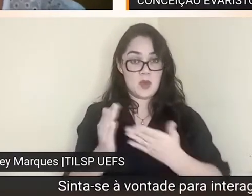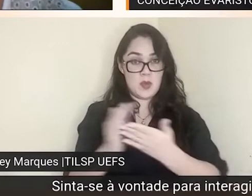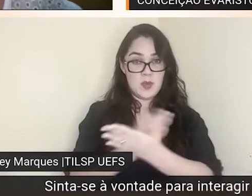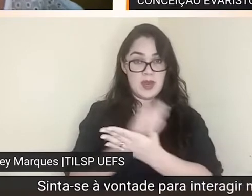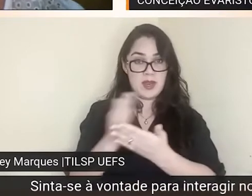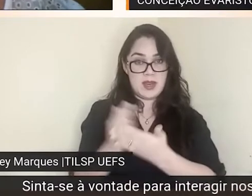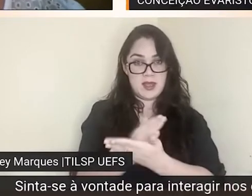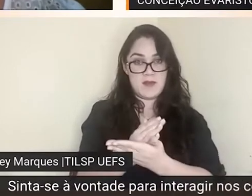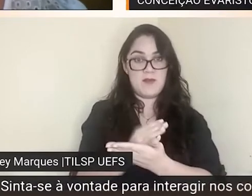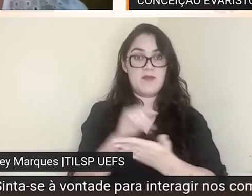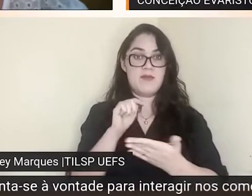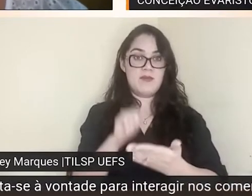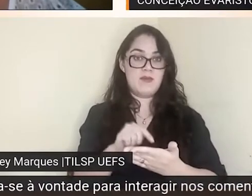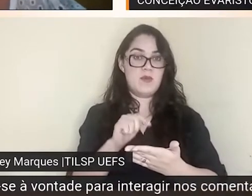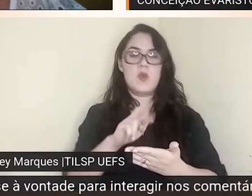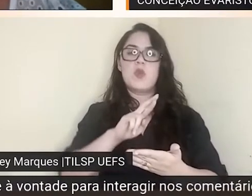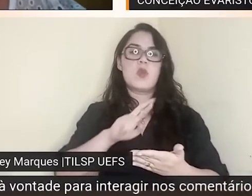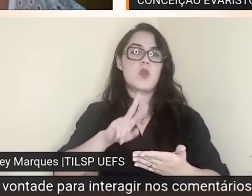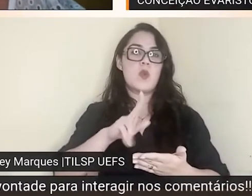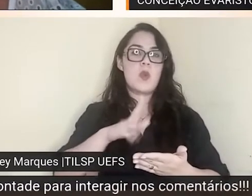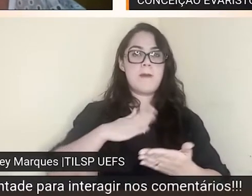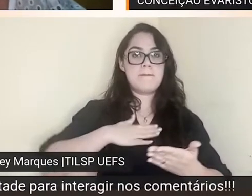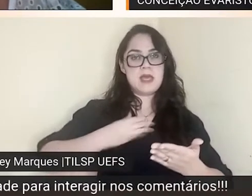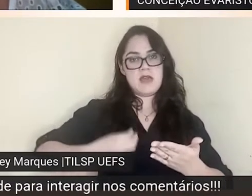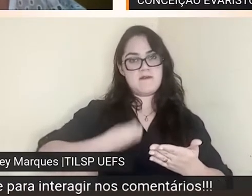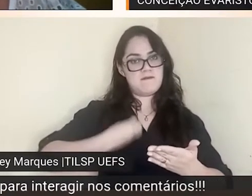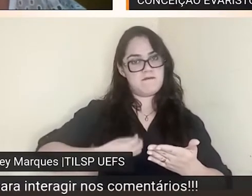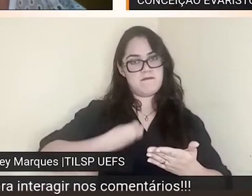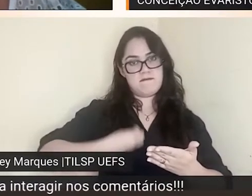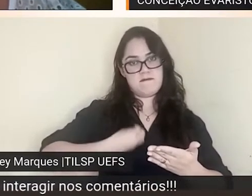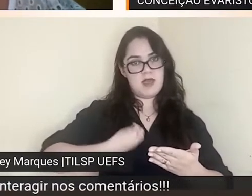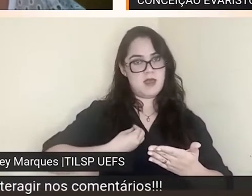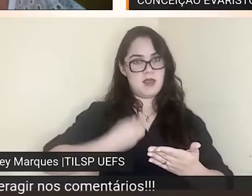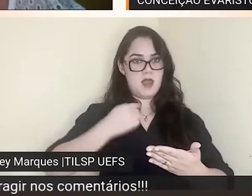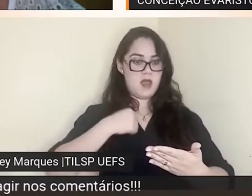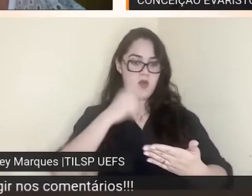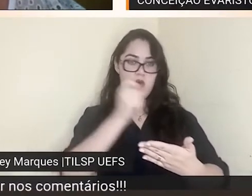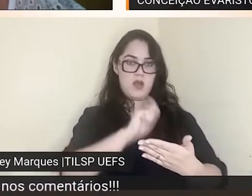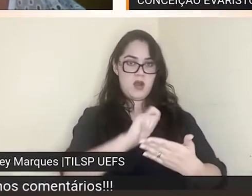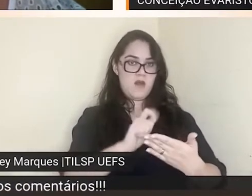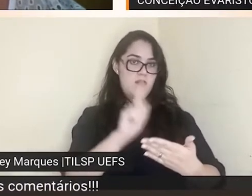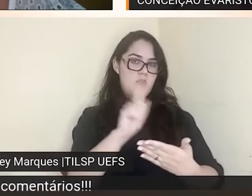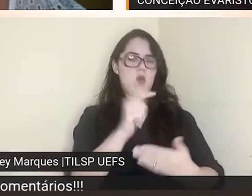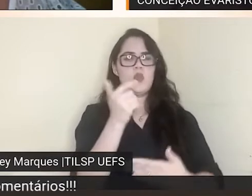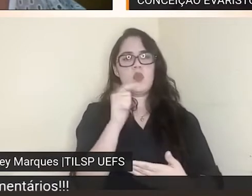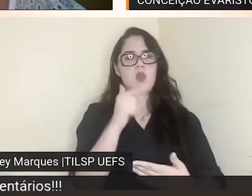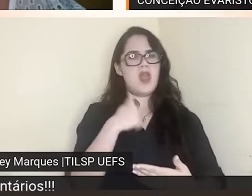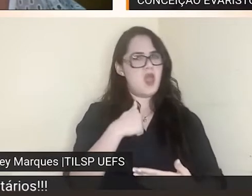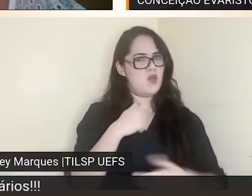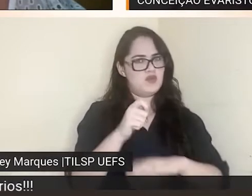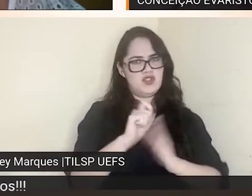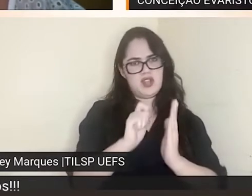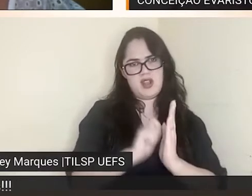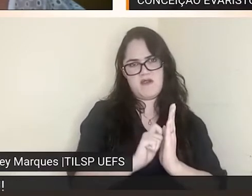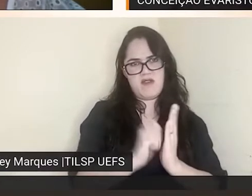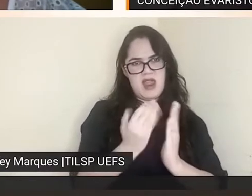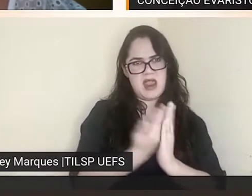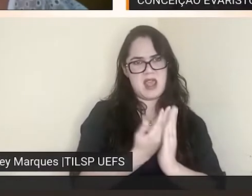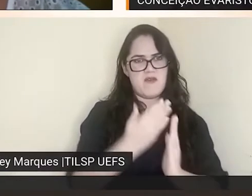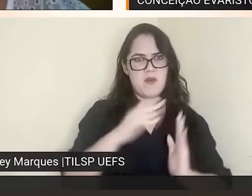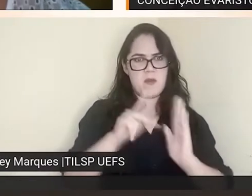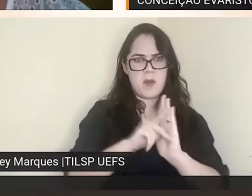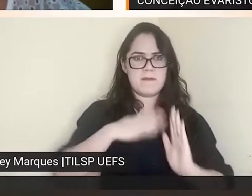não é minha biografia. Eu não tenho nenhum livro que eu possa afirmar que seja minha